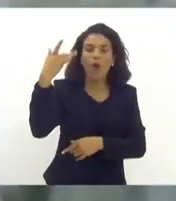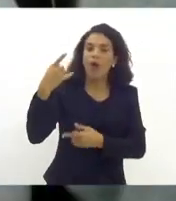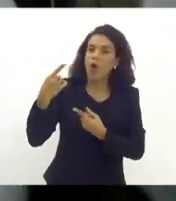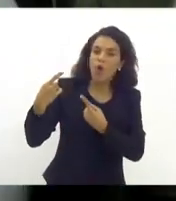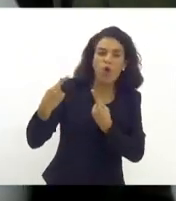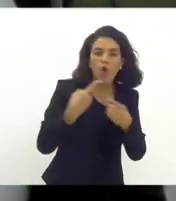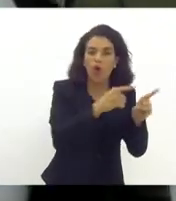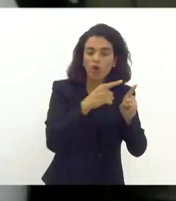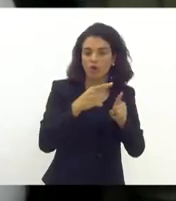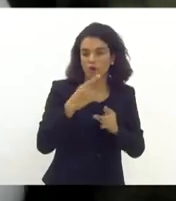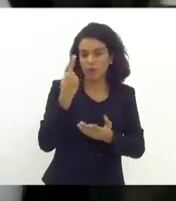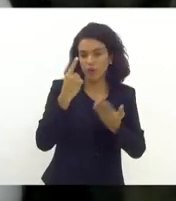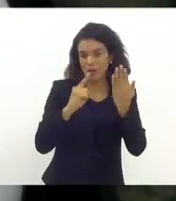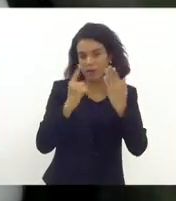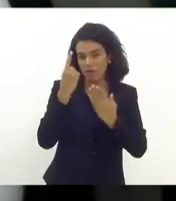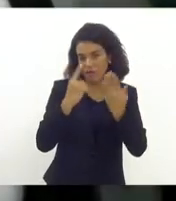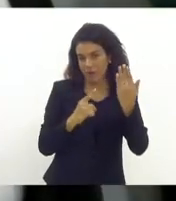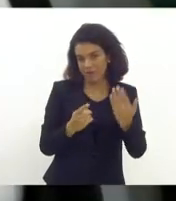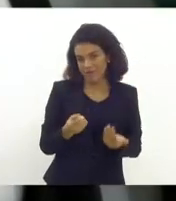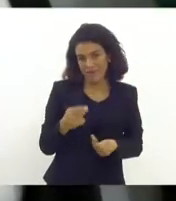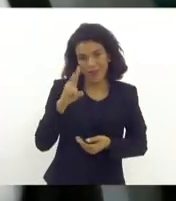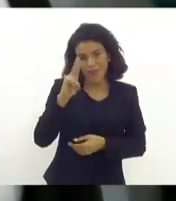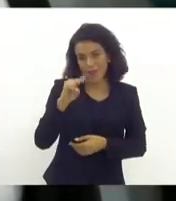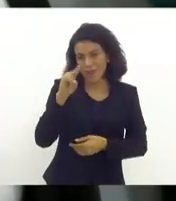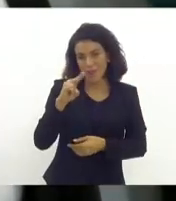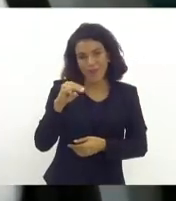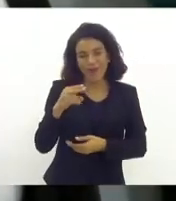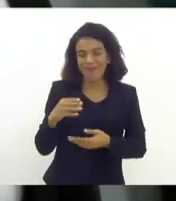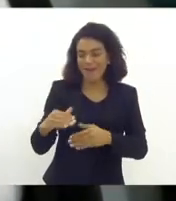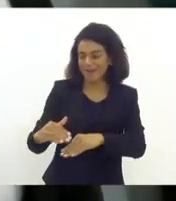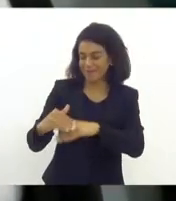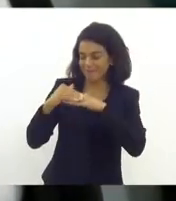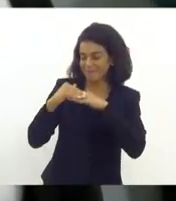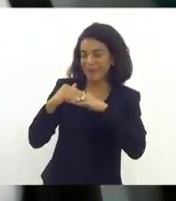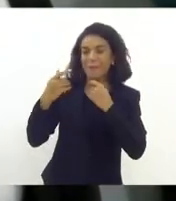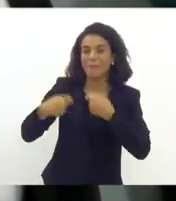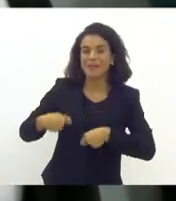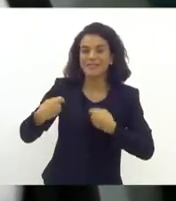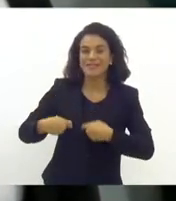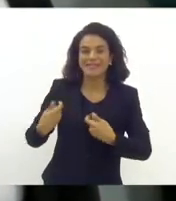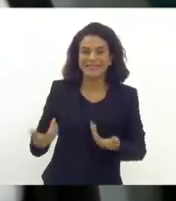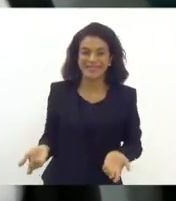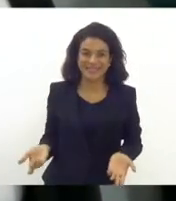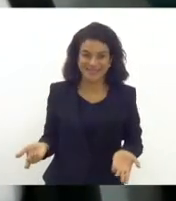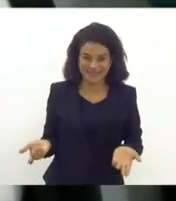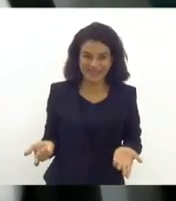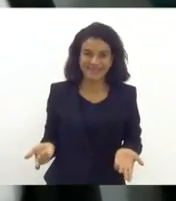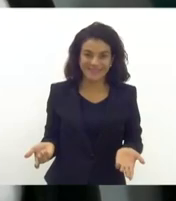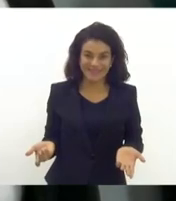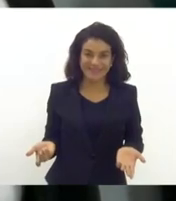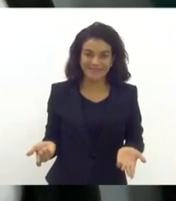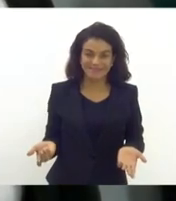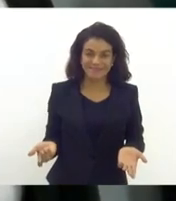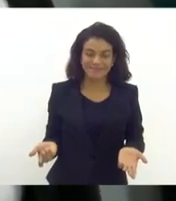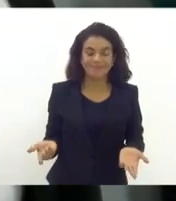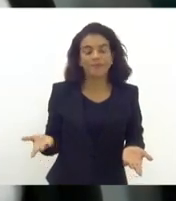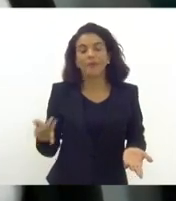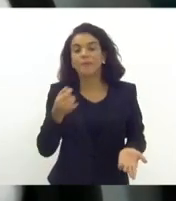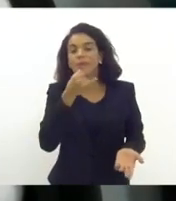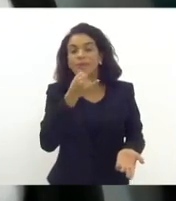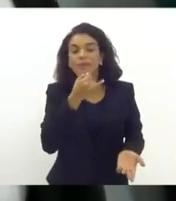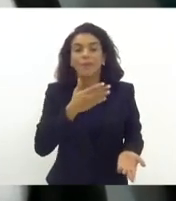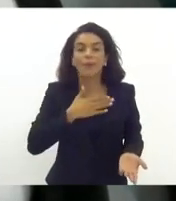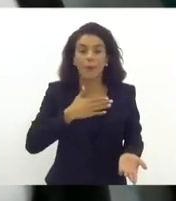nunca vão dizer o que a gente quer ouvir e nunca vão fazer o que a gente precisa que seja feito Eu por exemplo